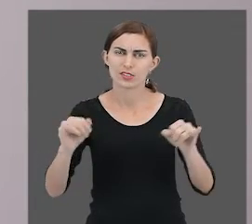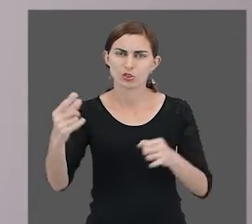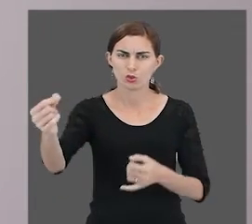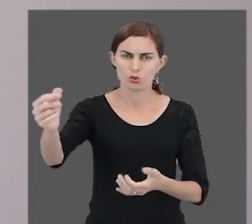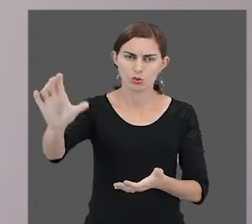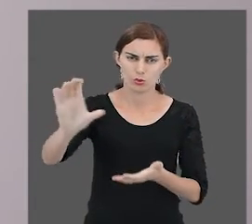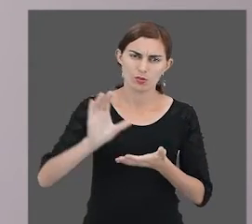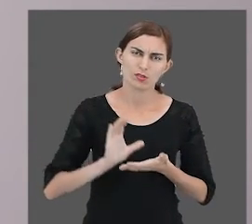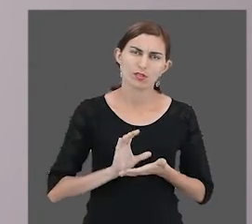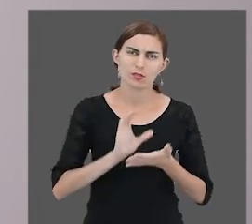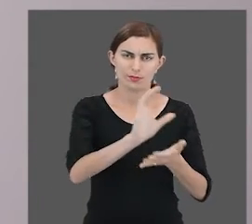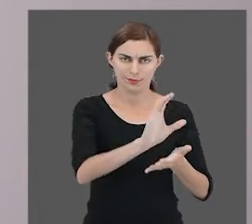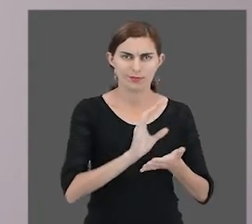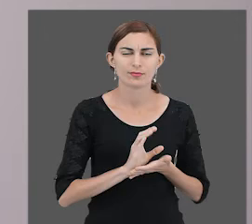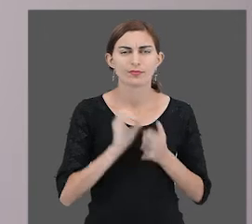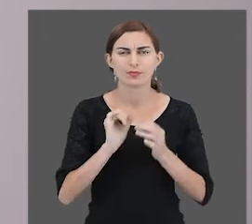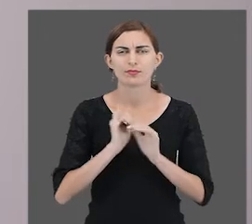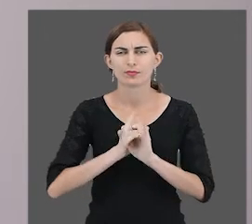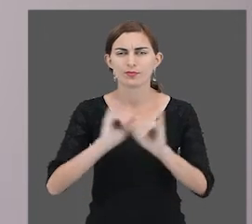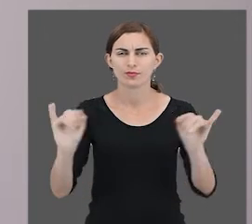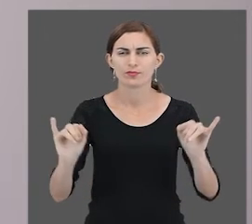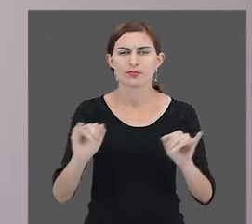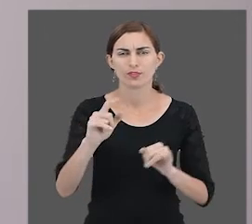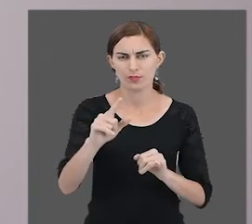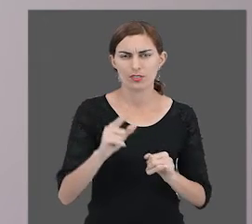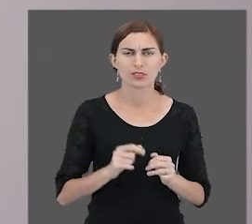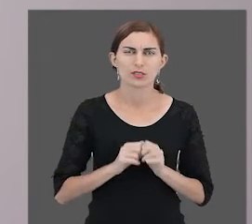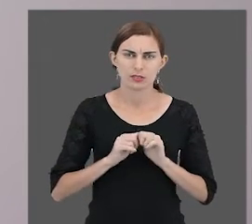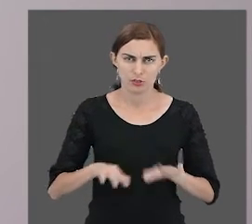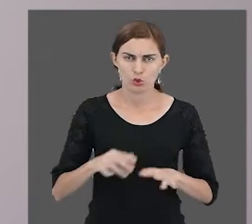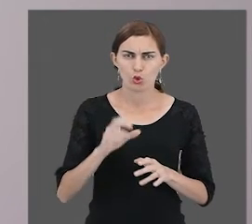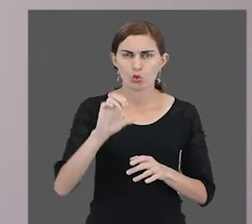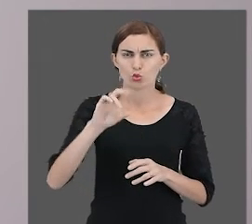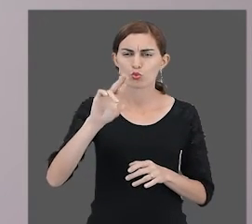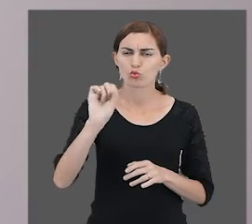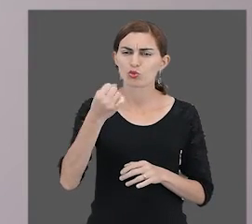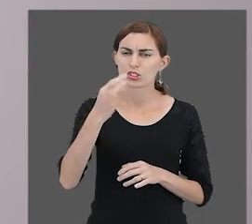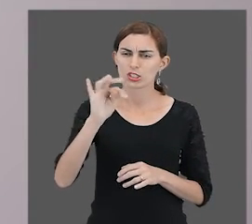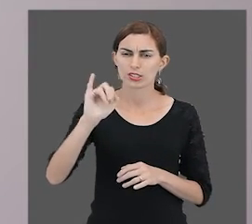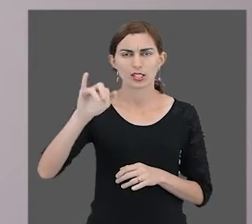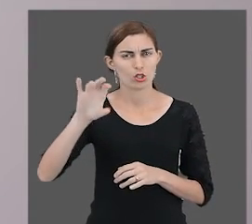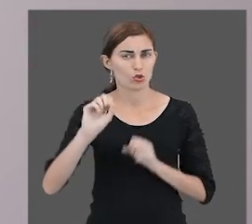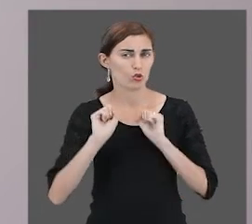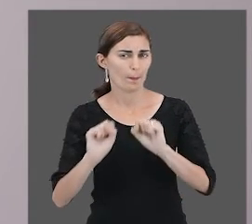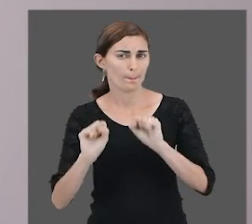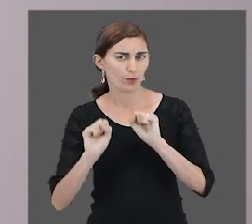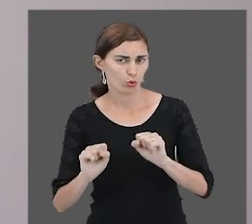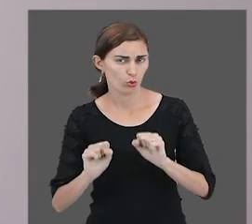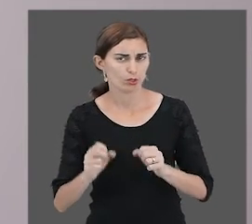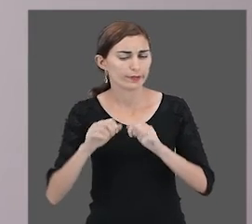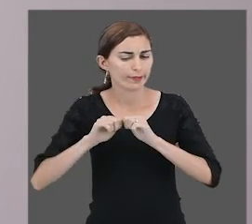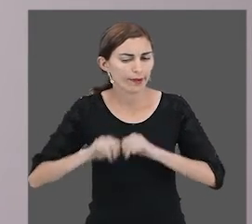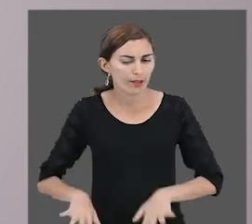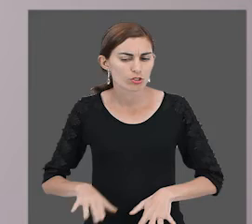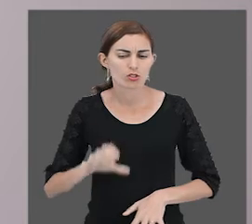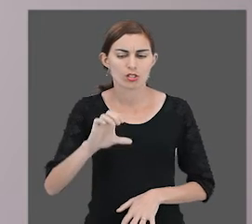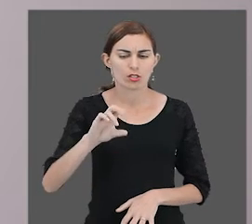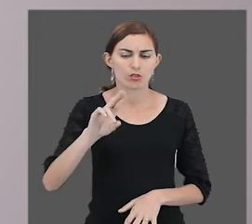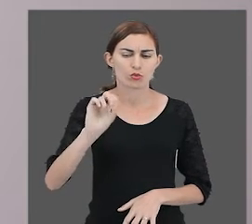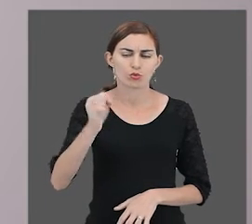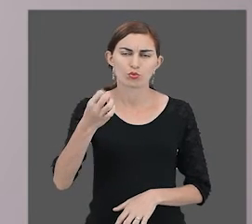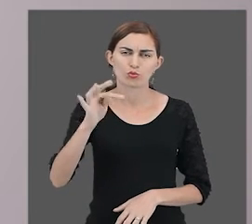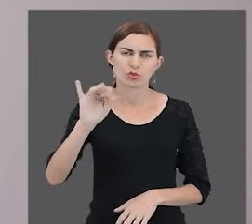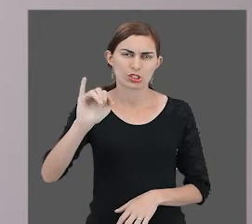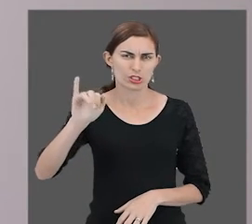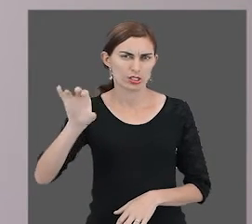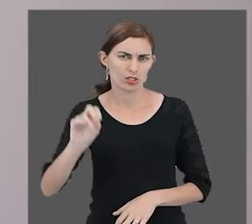quer receber de cada grupo de despesa. Bom, o fato é que você recebeu despesa para custeio, você só pode gastar com despesas de custeio, despesas